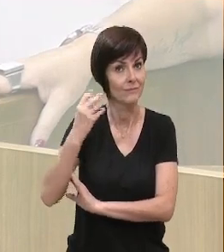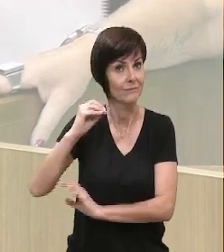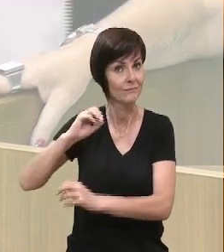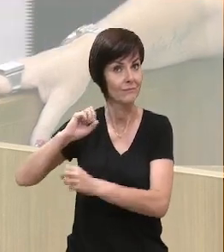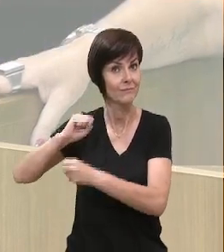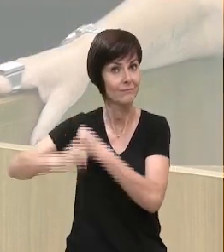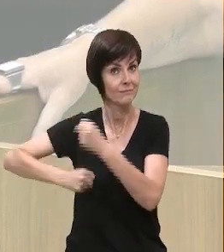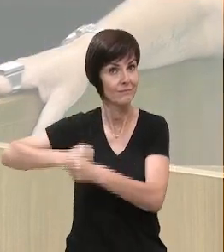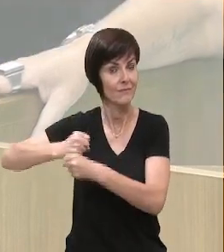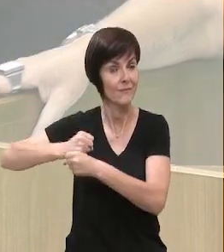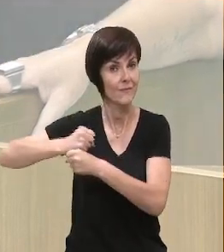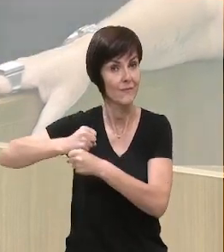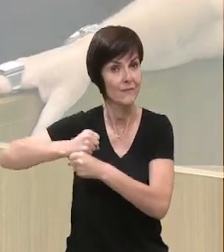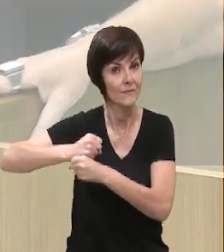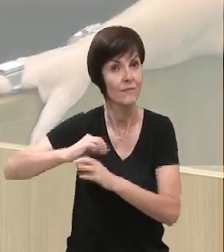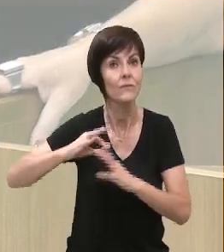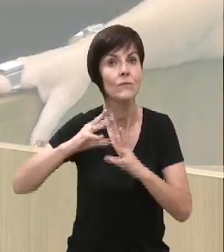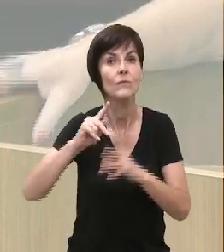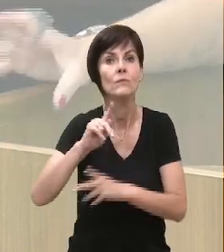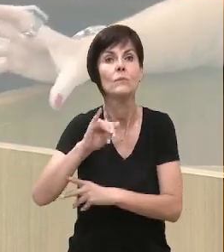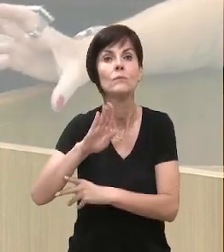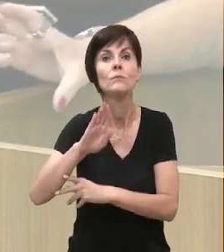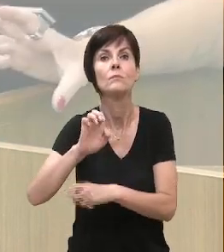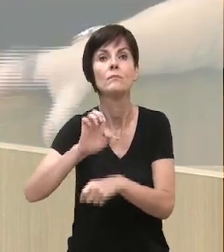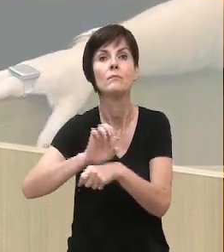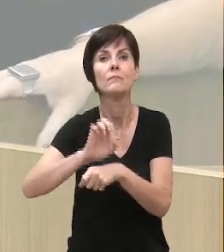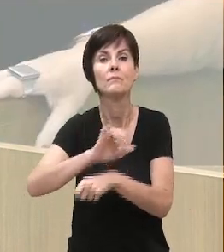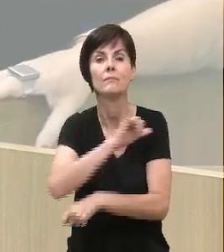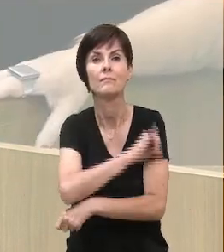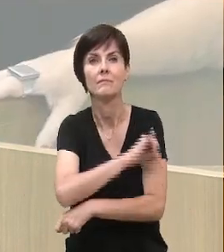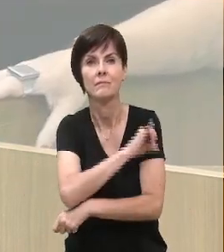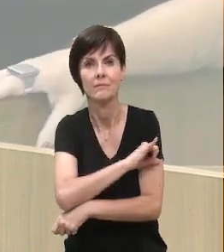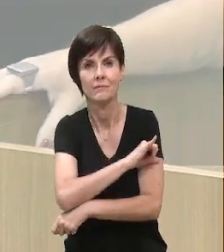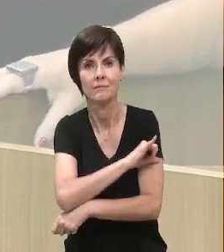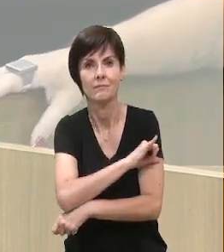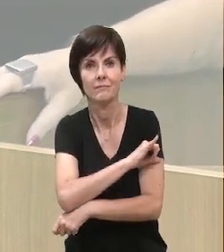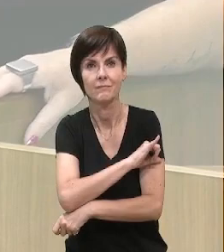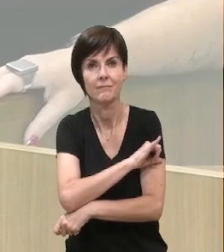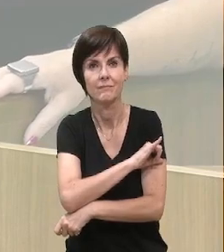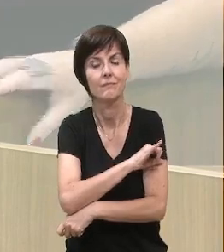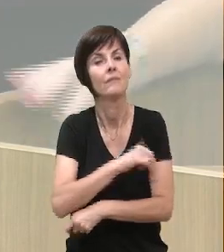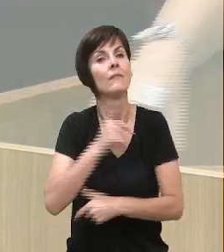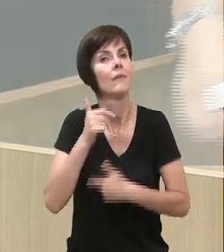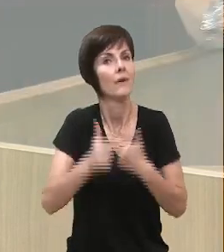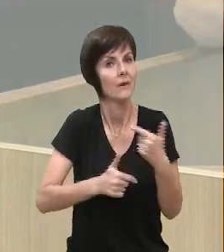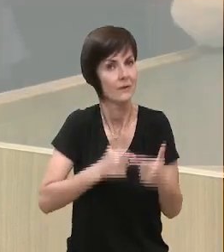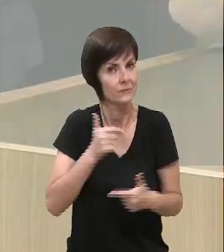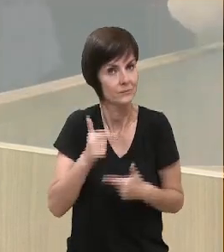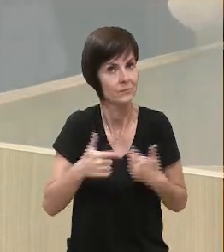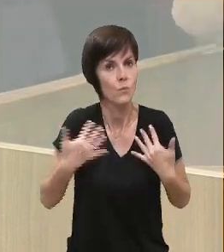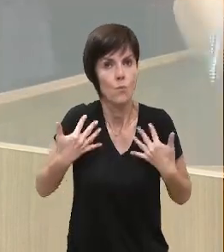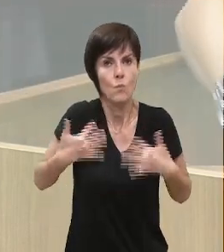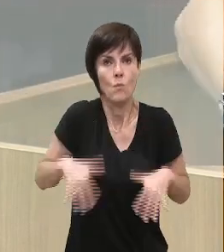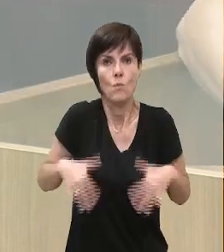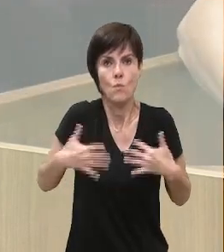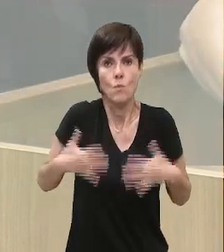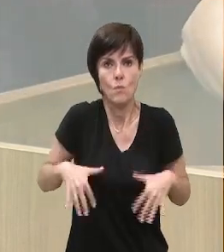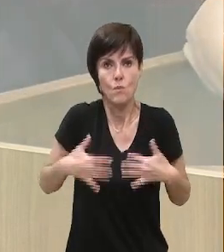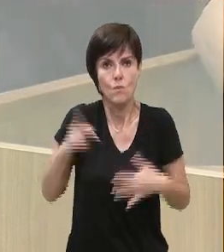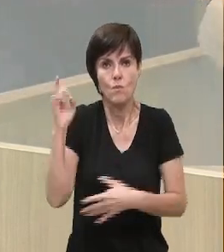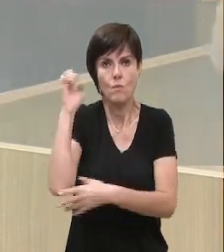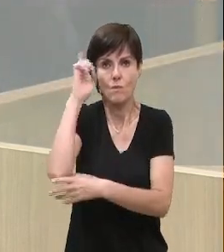significa todo o PIB do estado do Rio de Janeiro. Então, é um trabalho